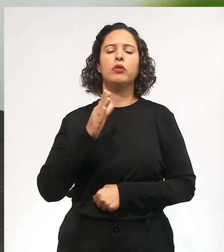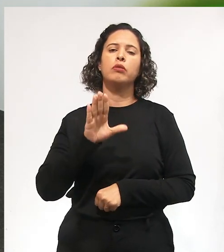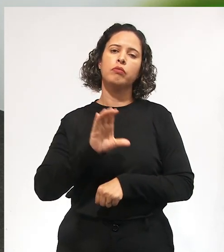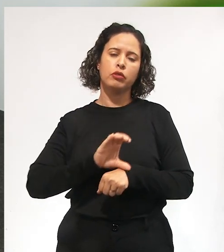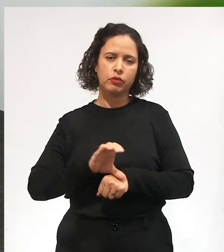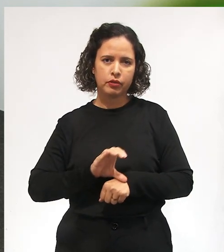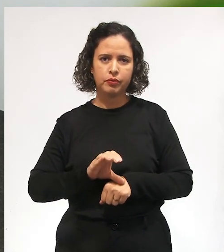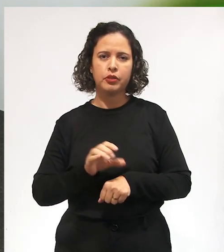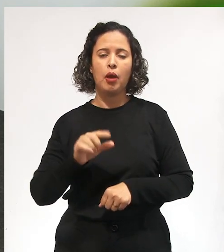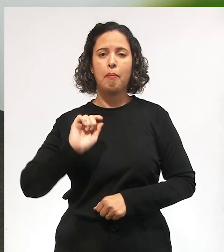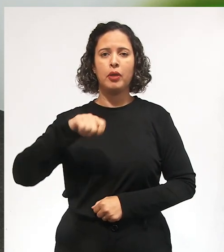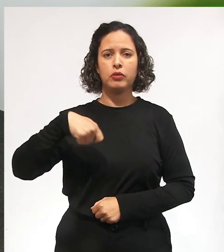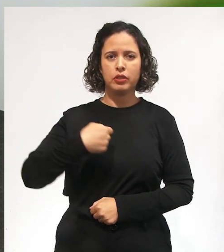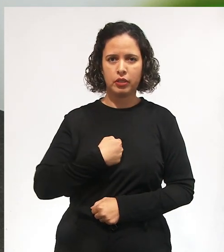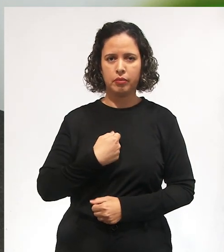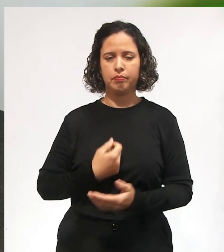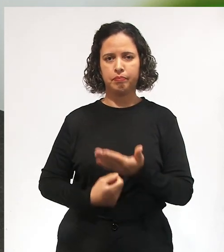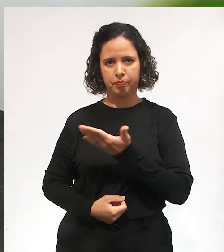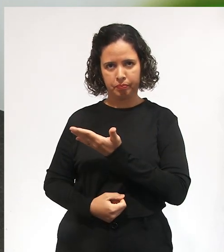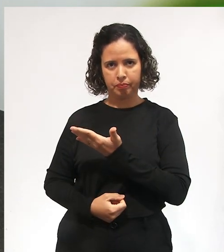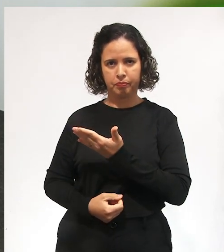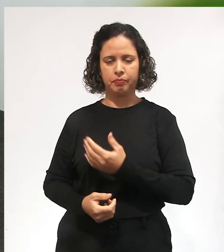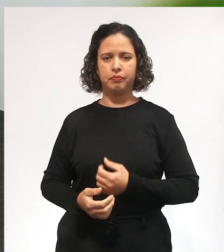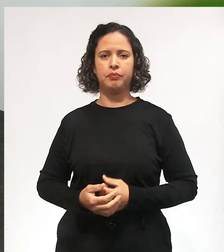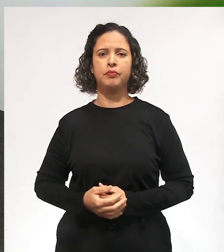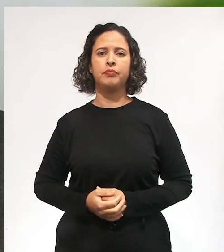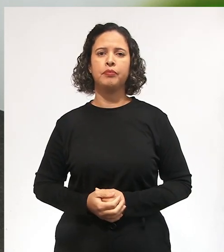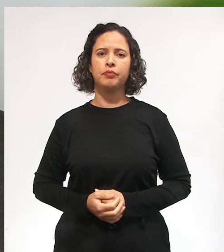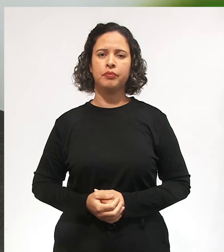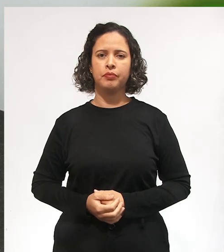na comunidade surda é esse.